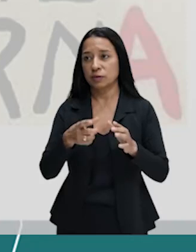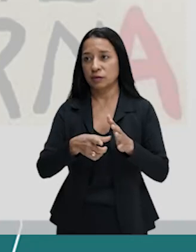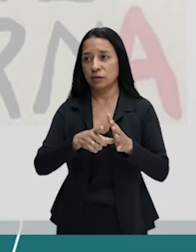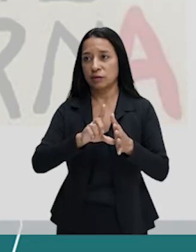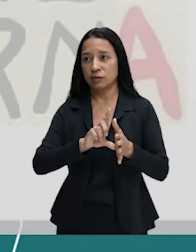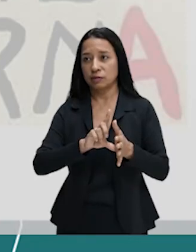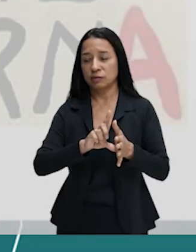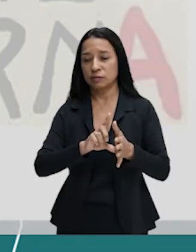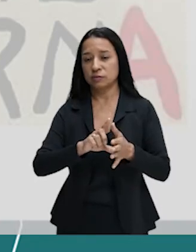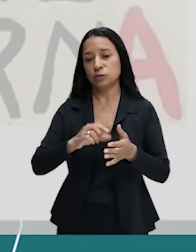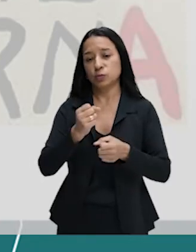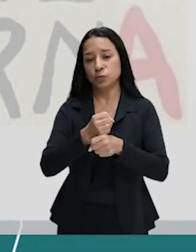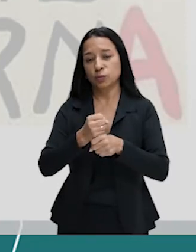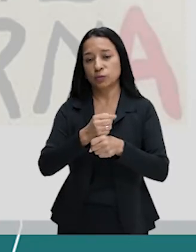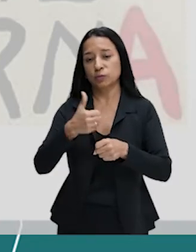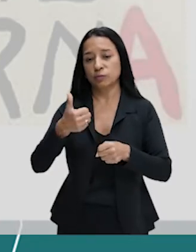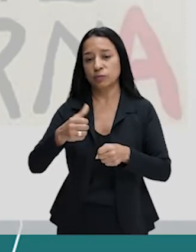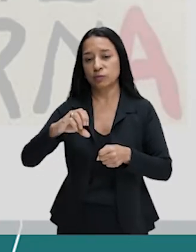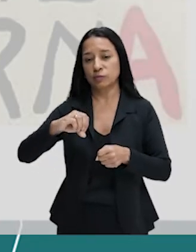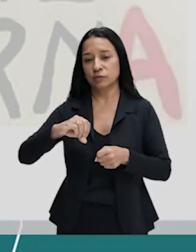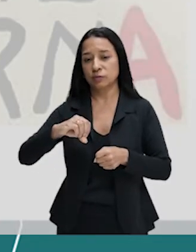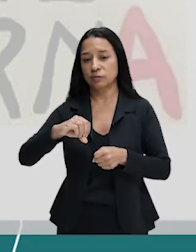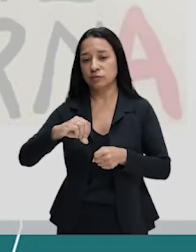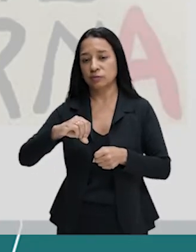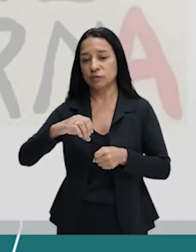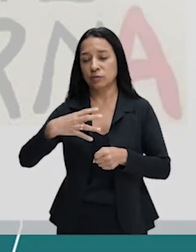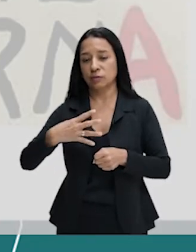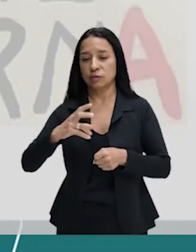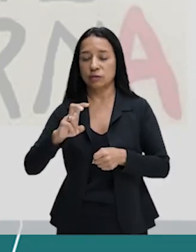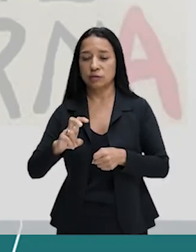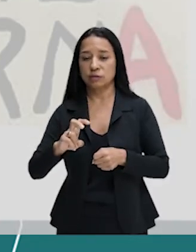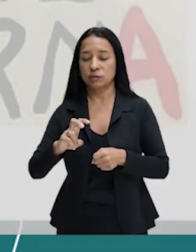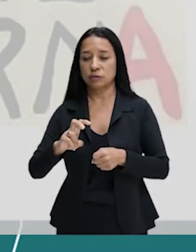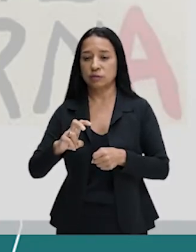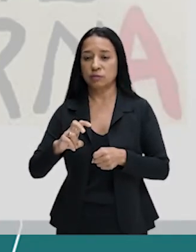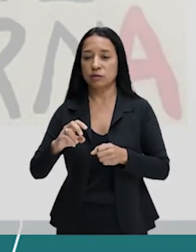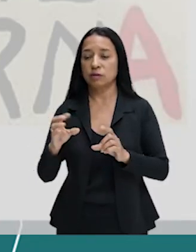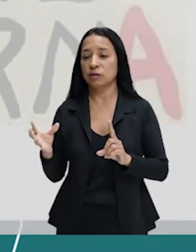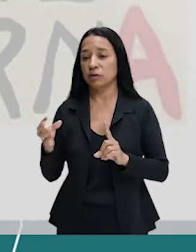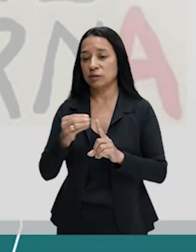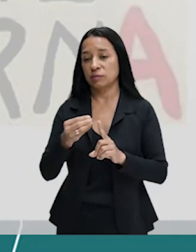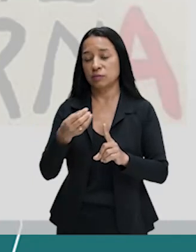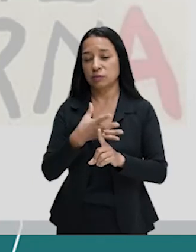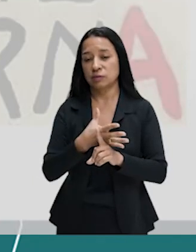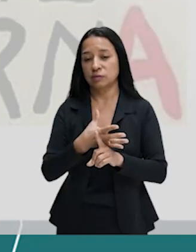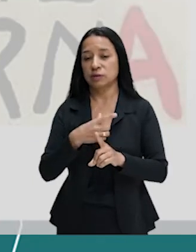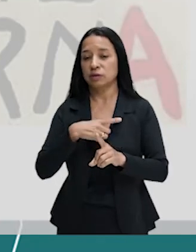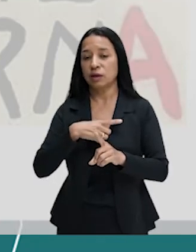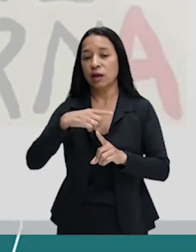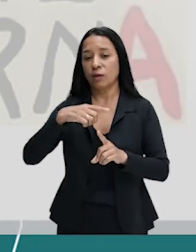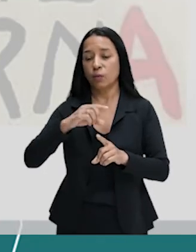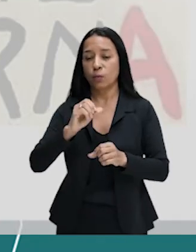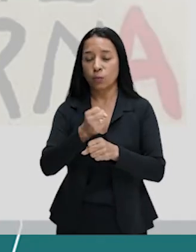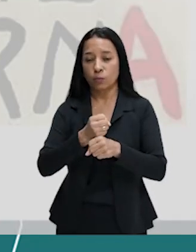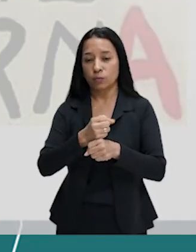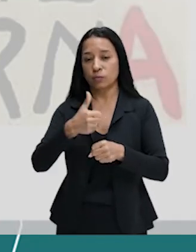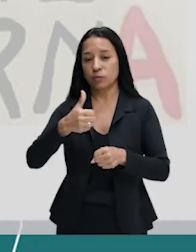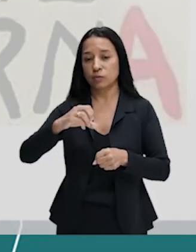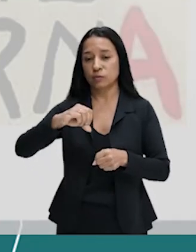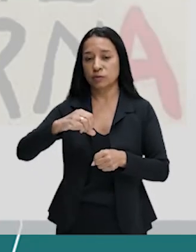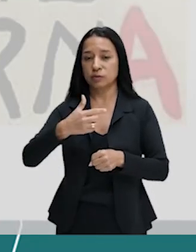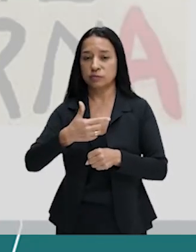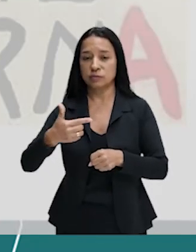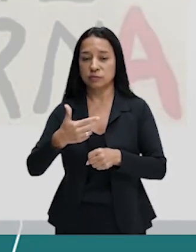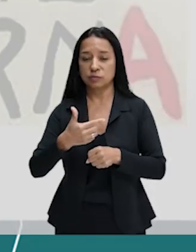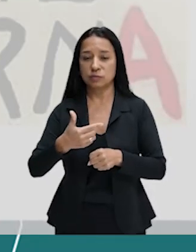desse 1945, porque a Semana de Arte Moderna acontece em 1922. Então, aqui a gente tem o modernismo, como eu já disse, um dos movimentos culturais,